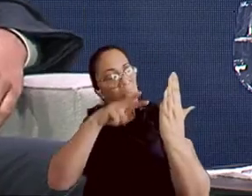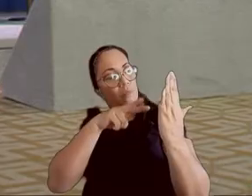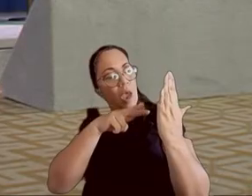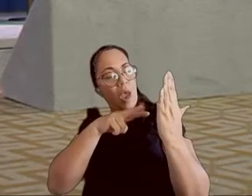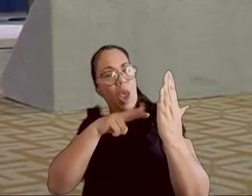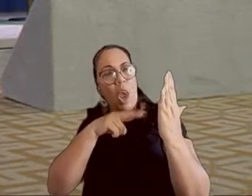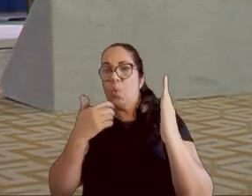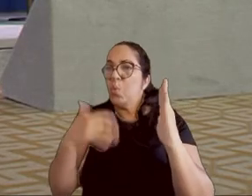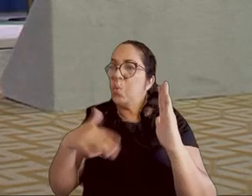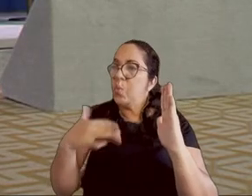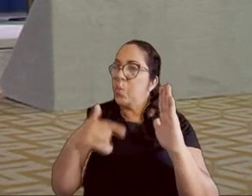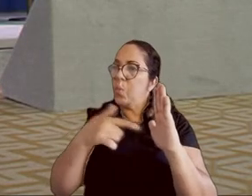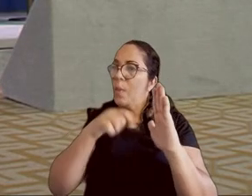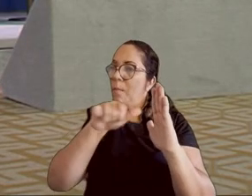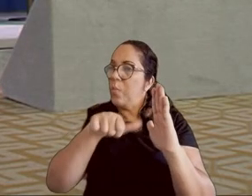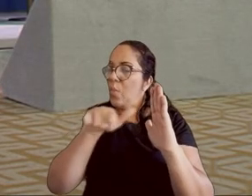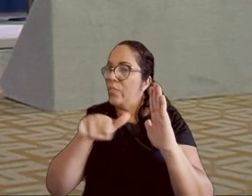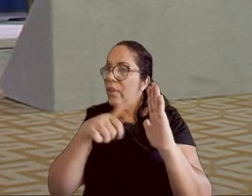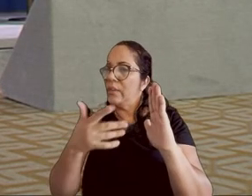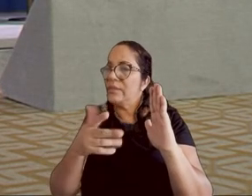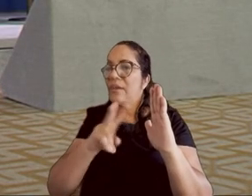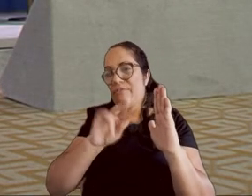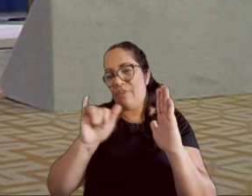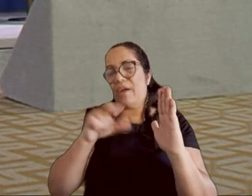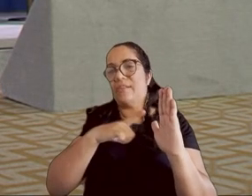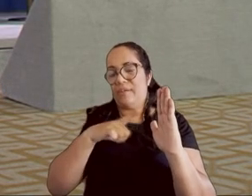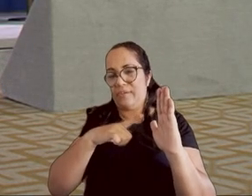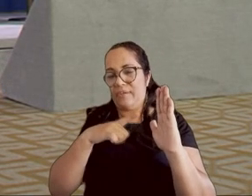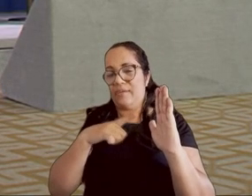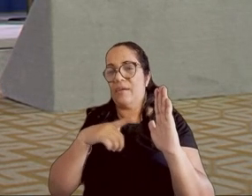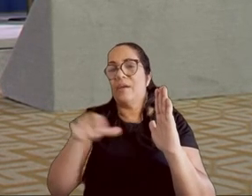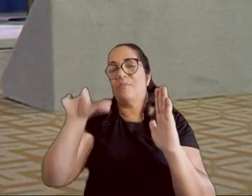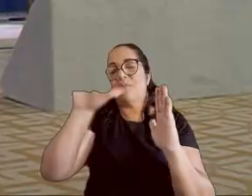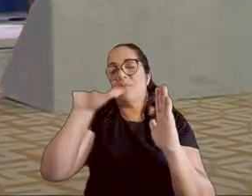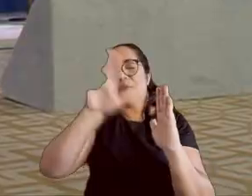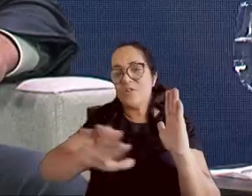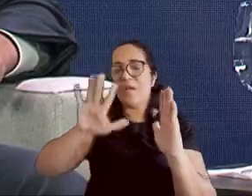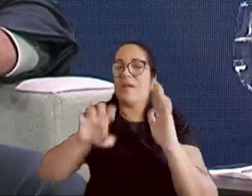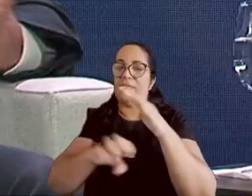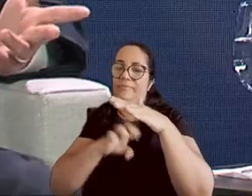mas acho que em geral são empresas com